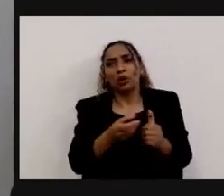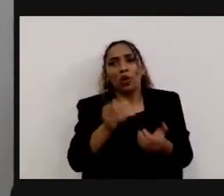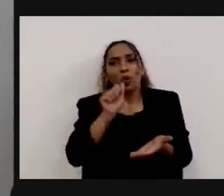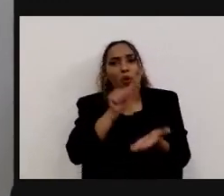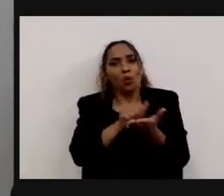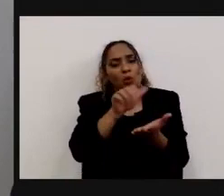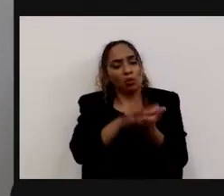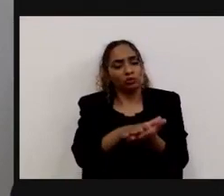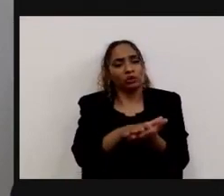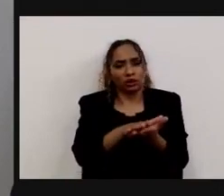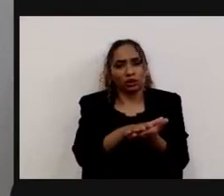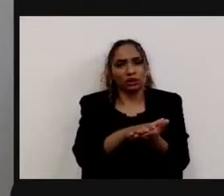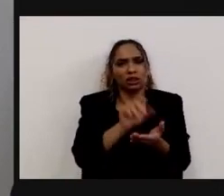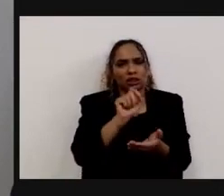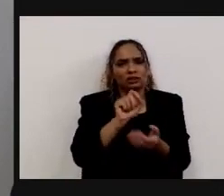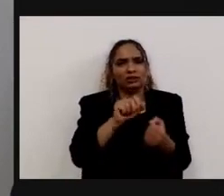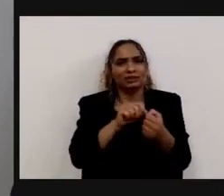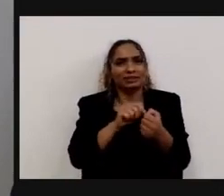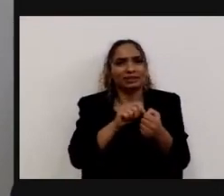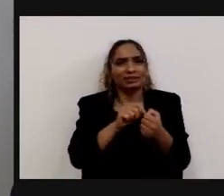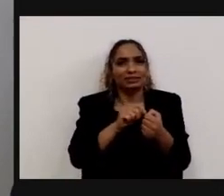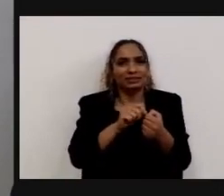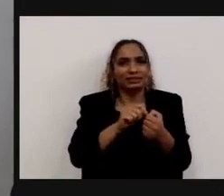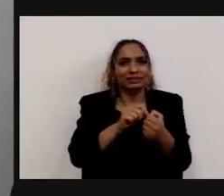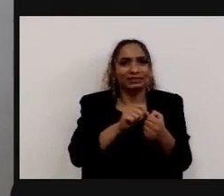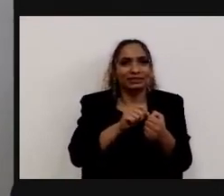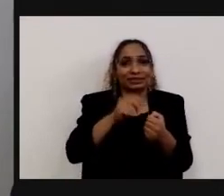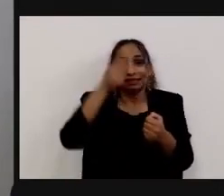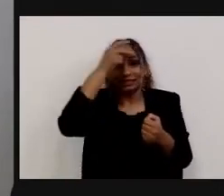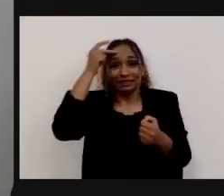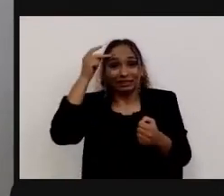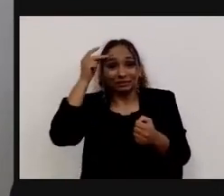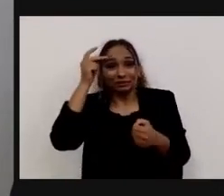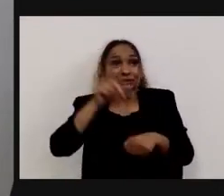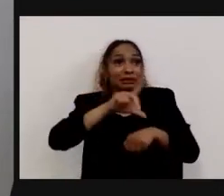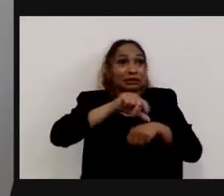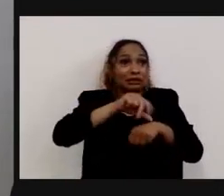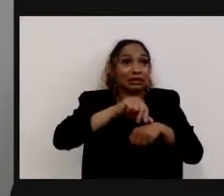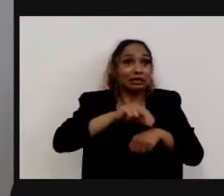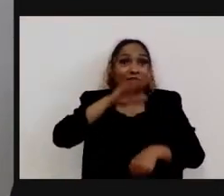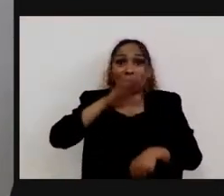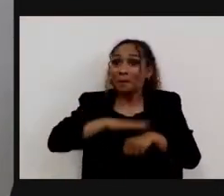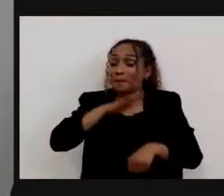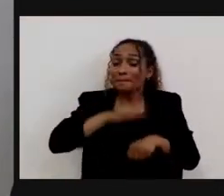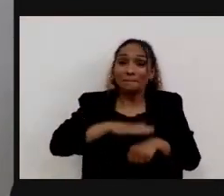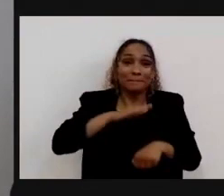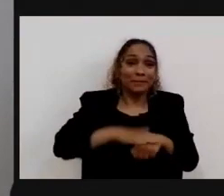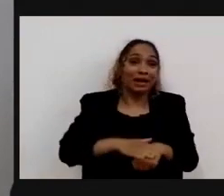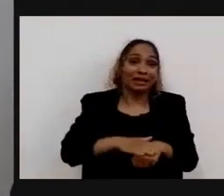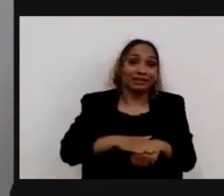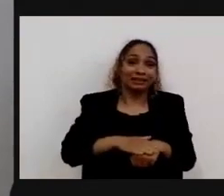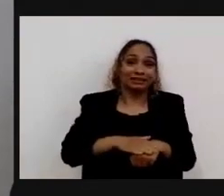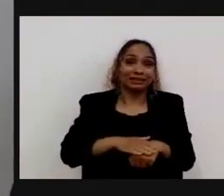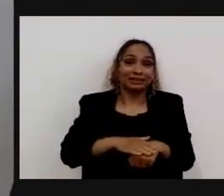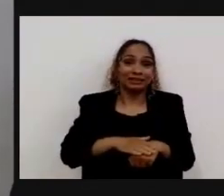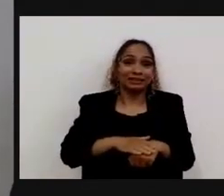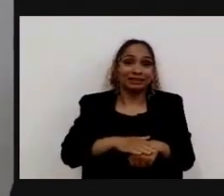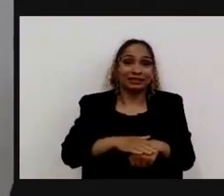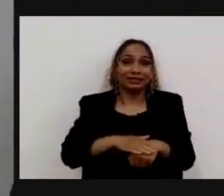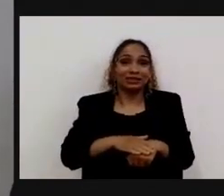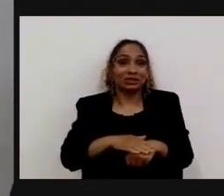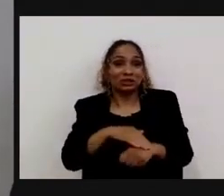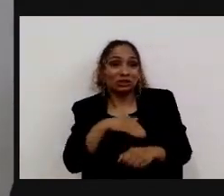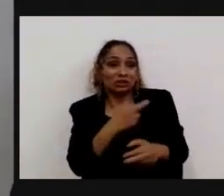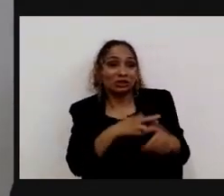a galera vai chegar na hora e que aconteceu as pessoas passaram a atrasar muito mais porque eles não atrasar porque eles tinham compromisso afetivo com a escola